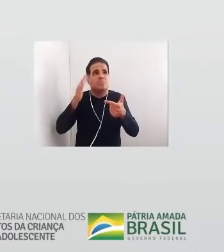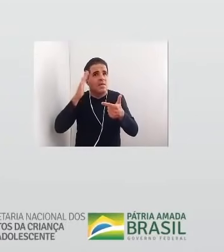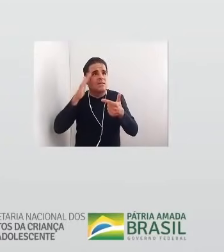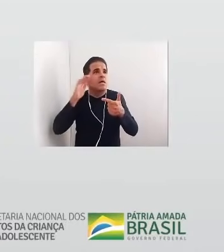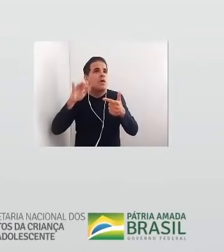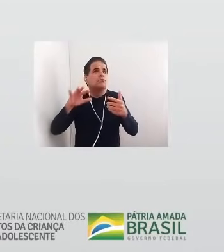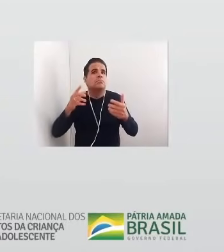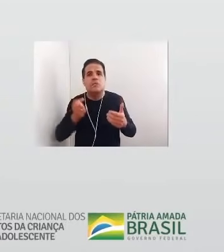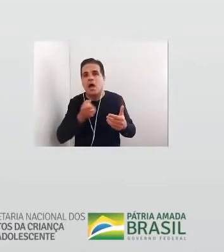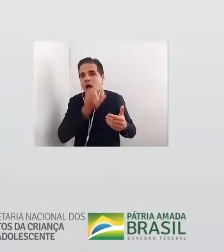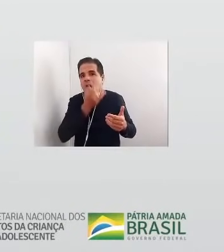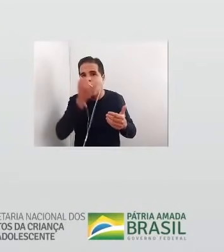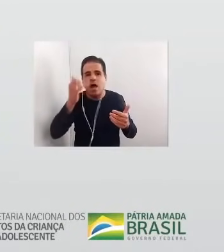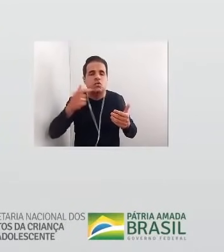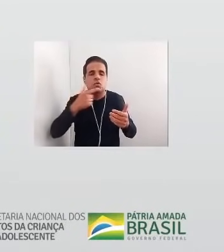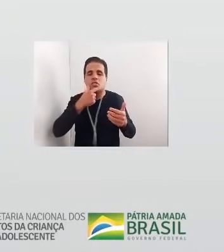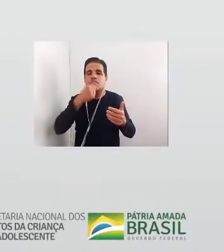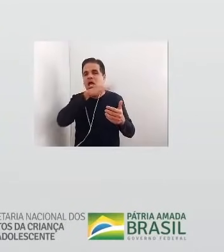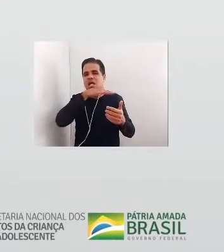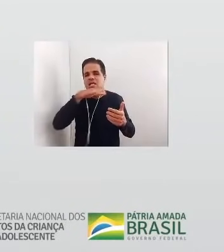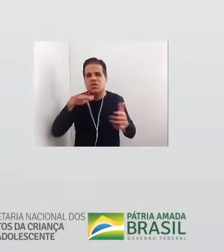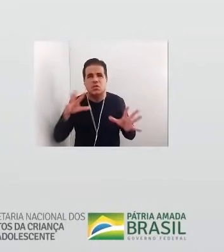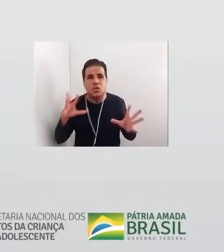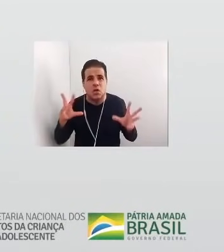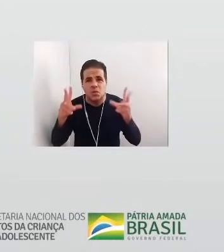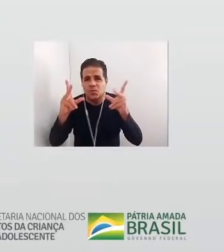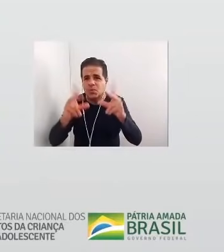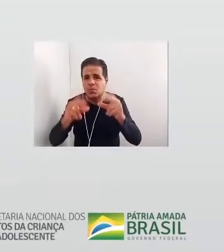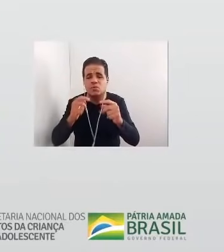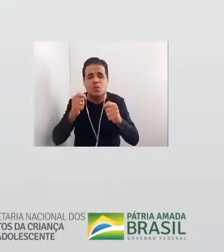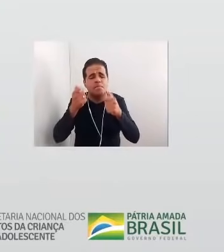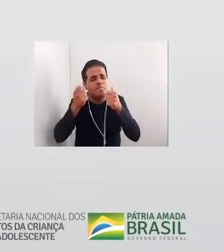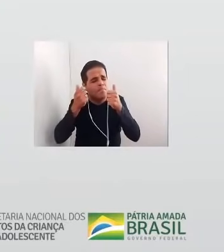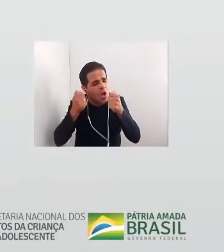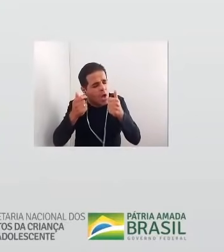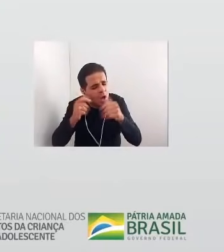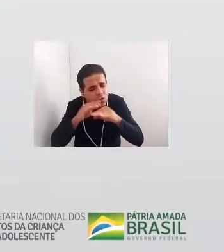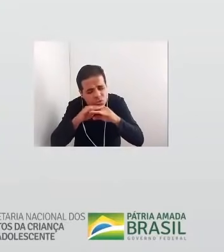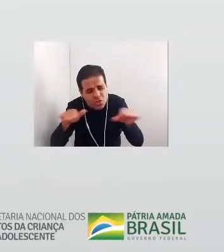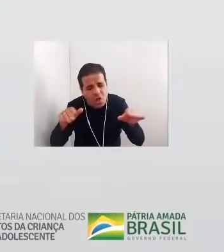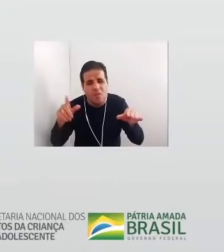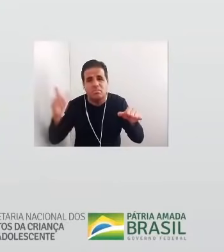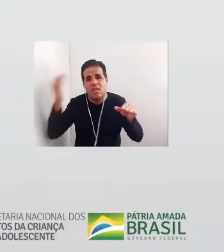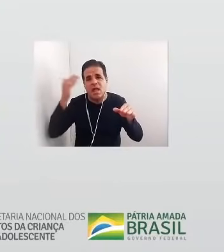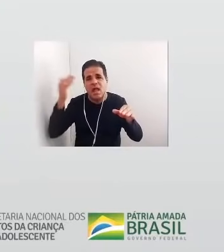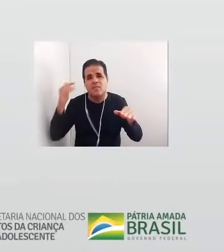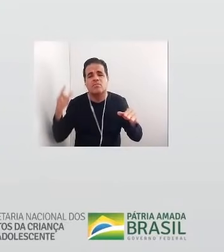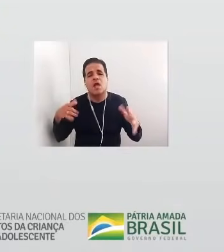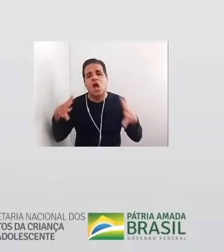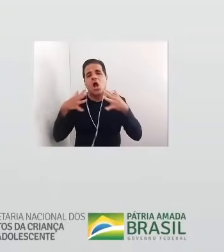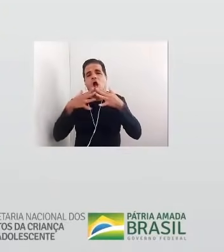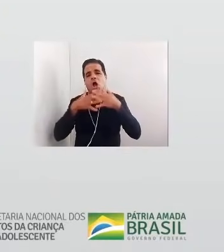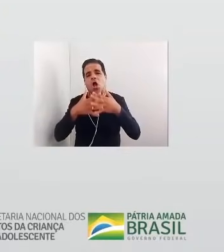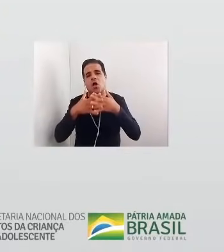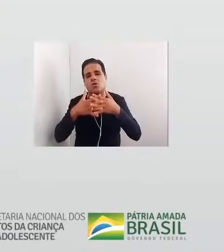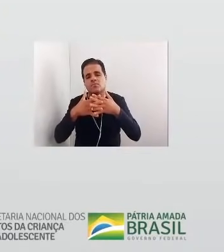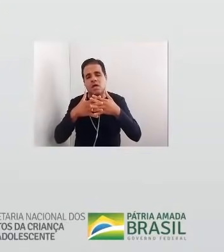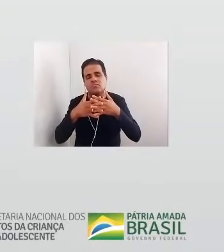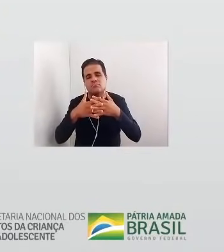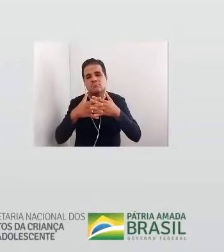que existem, né? Então, dentre todos os meninos, apenas uma pequena parcela deles tem essa confusão, e dentro desta pequena